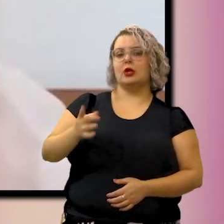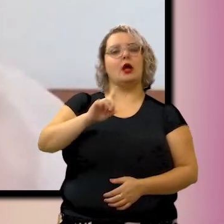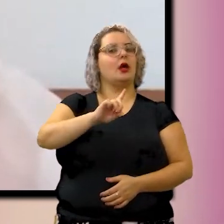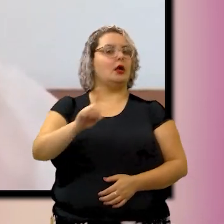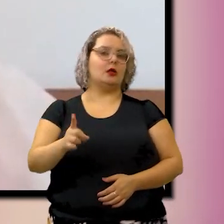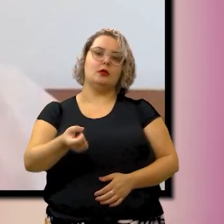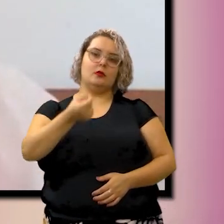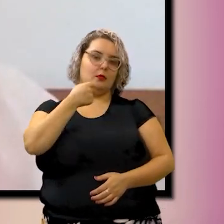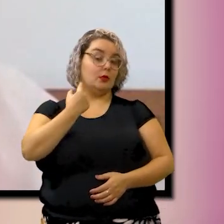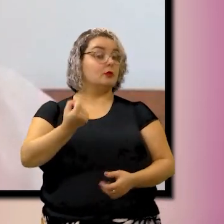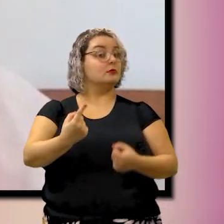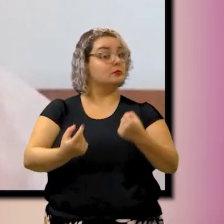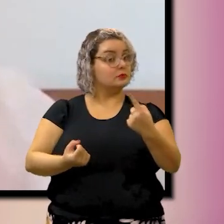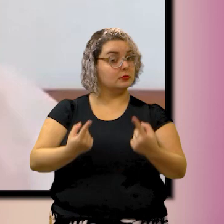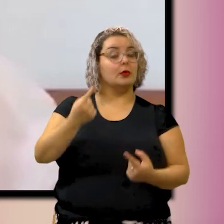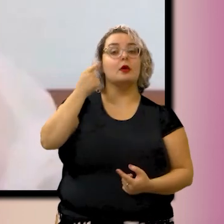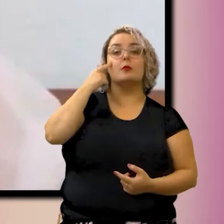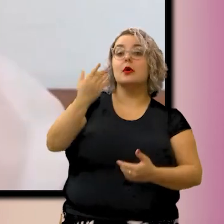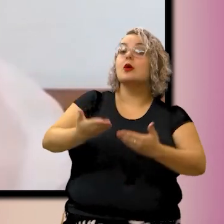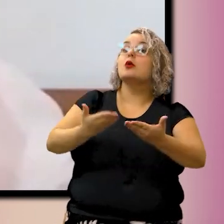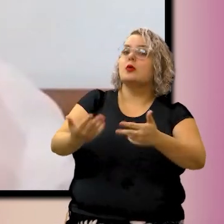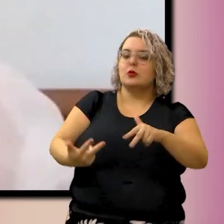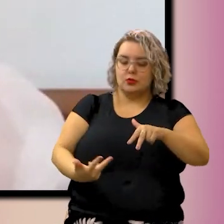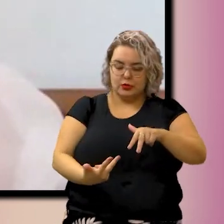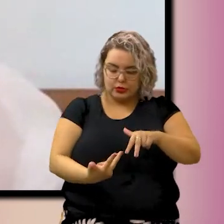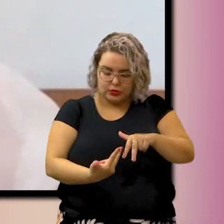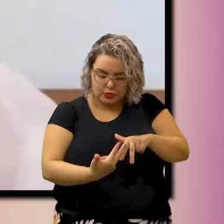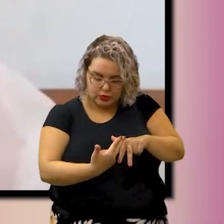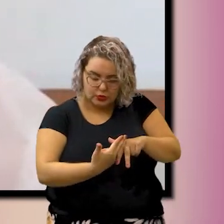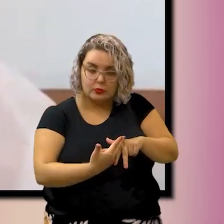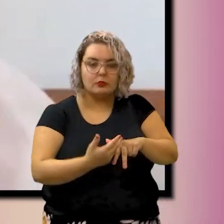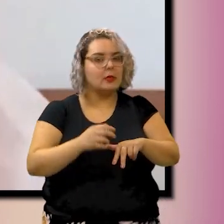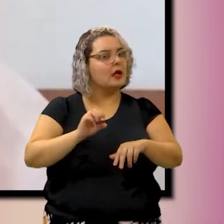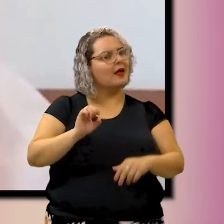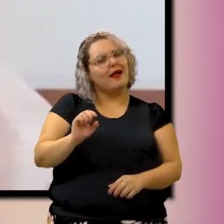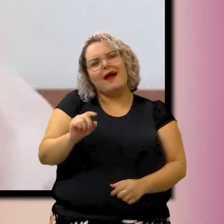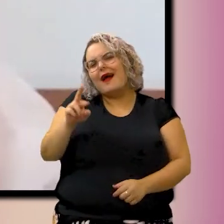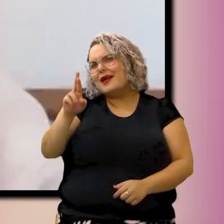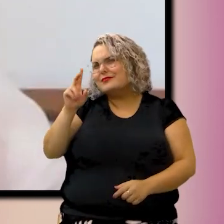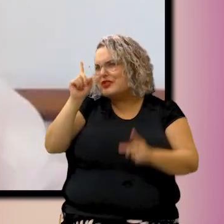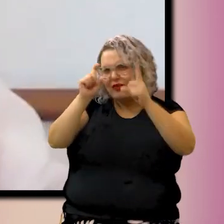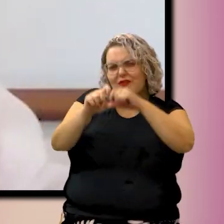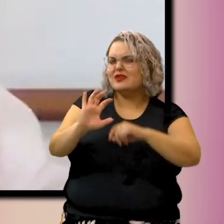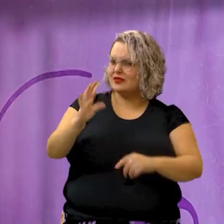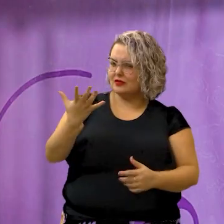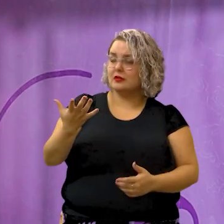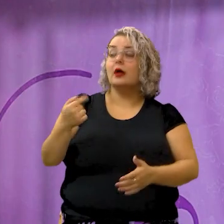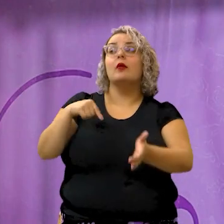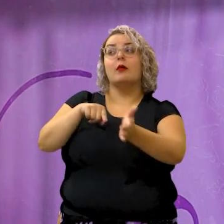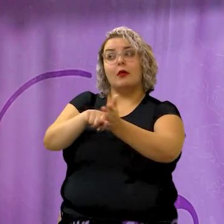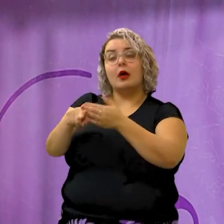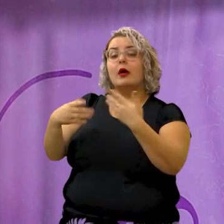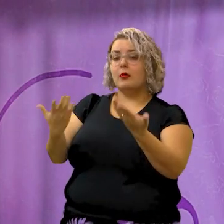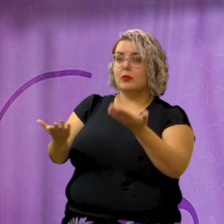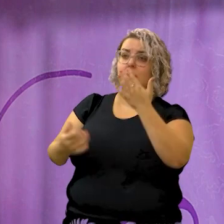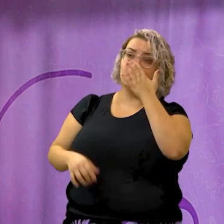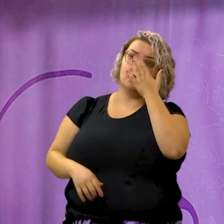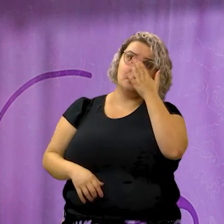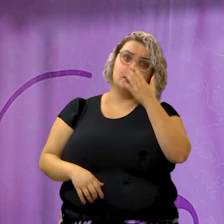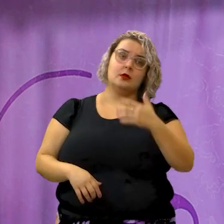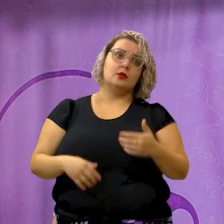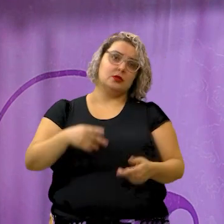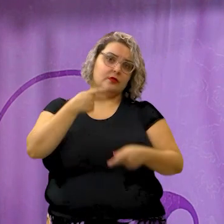que a gente não vai fazer uso do anticoagulante e pensar até num tratamento cirúrgico, mas isso é uma exceção também. Eu até ia